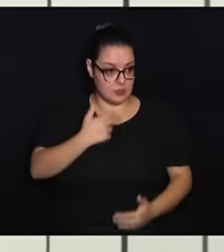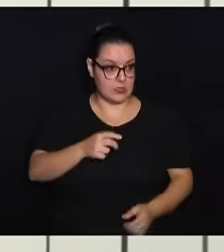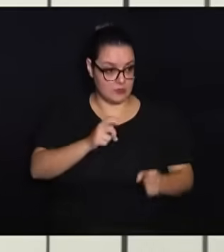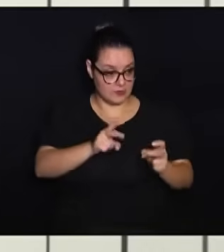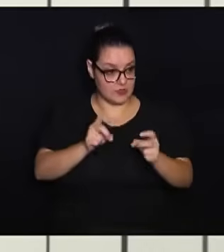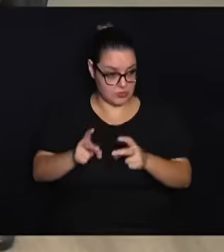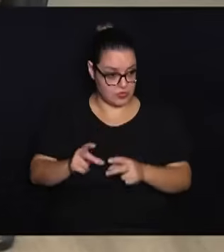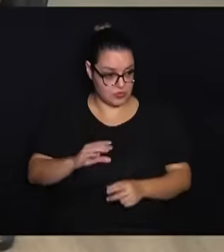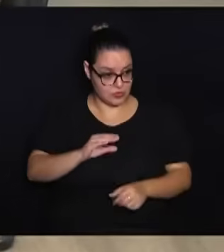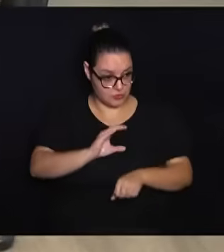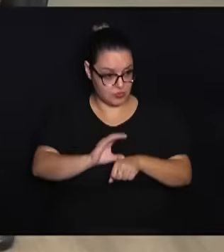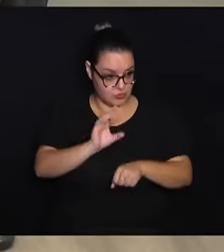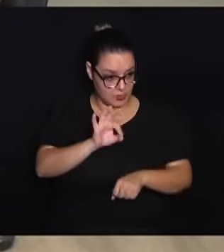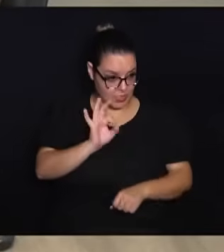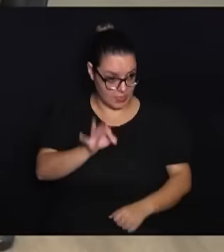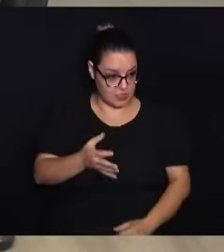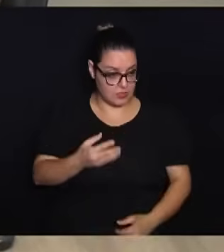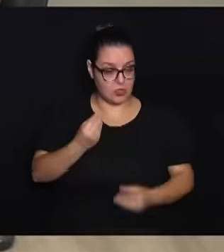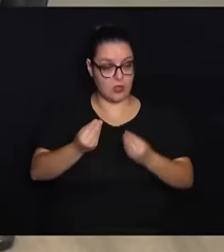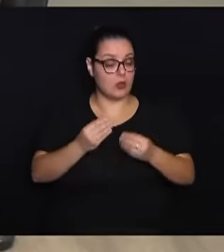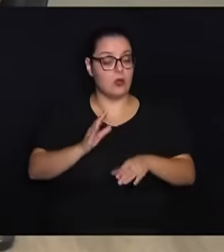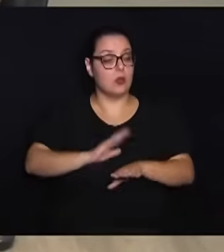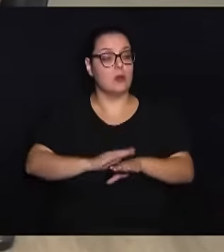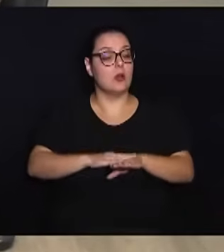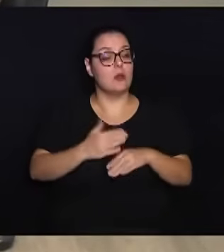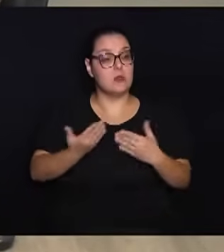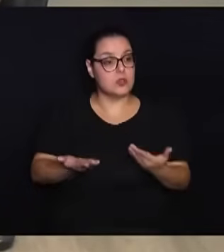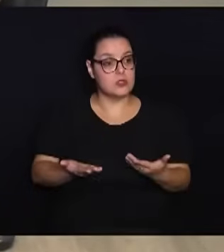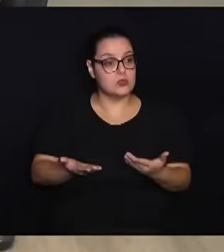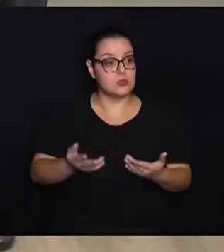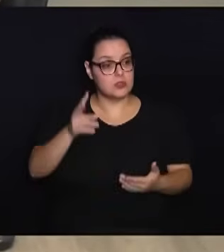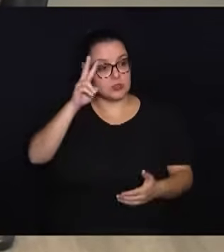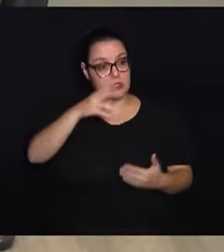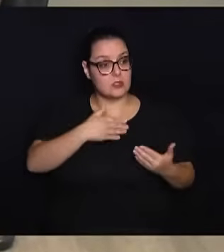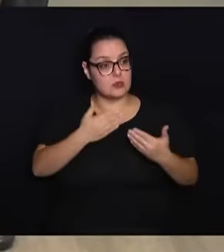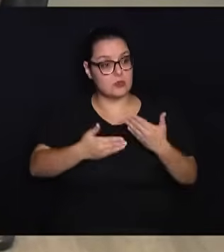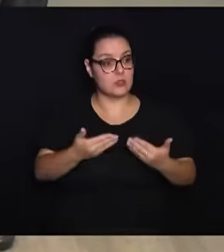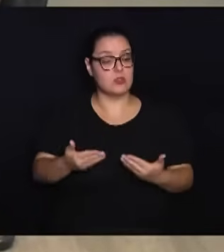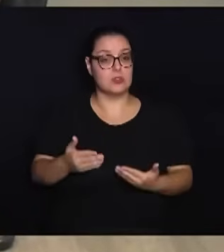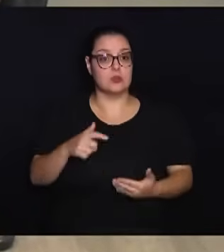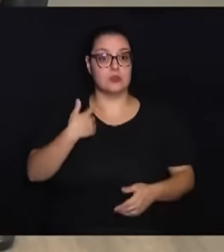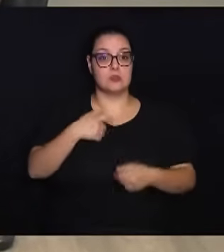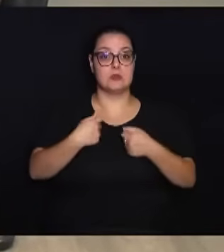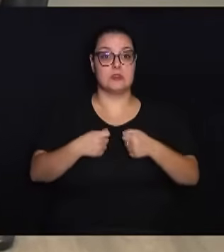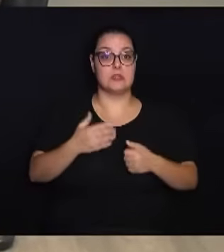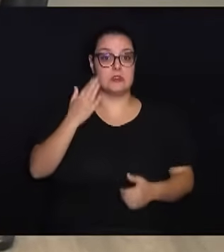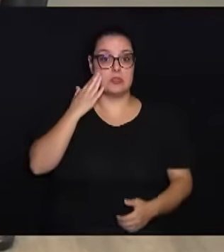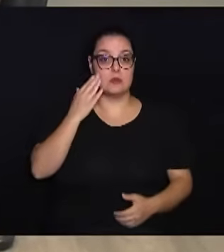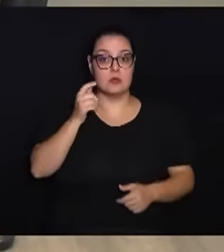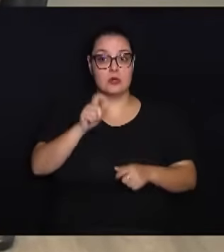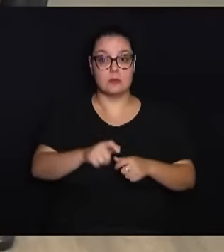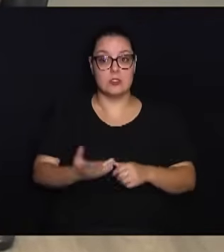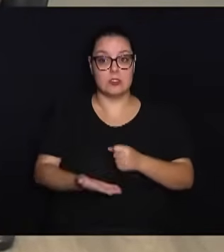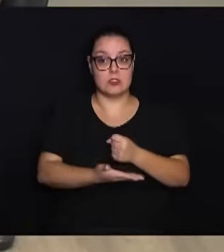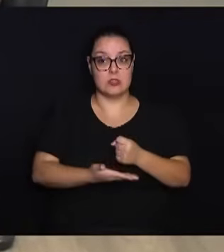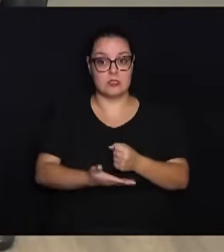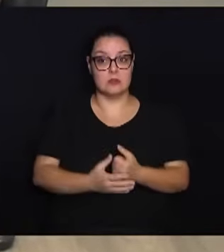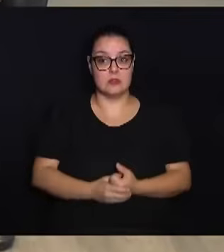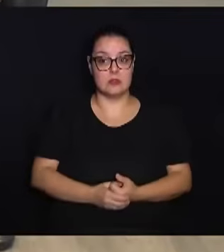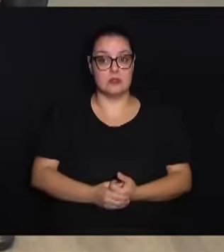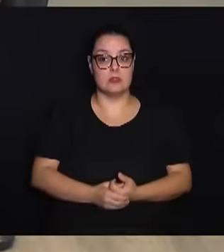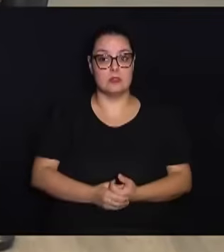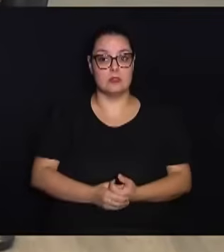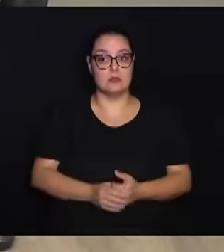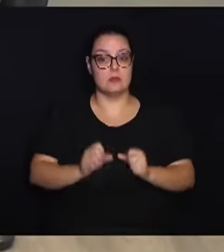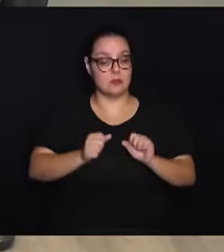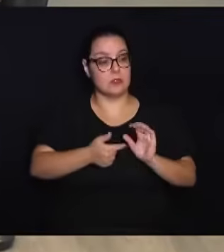os cursos, é isso? Como é que funcionava essa história para que a gente precisa saber um pouquinho de você, da base, para a gente poder